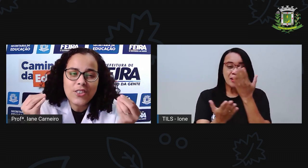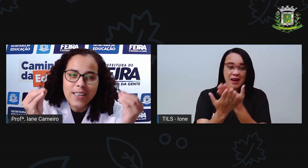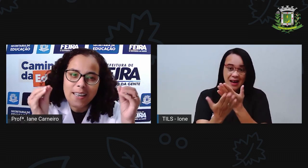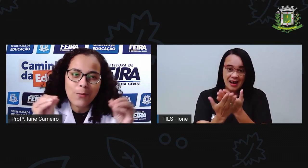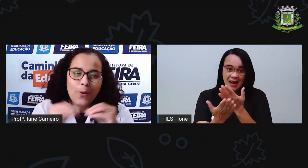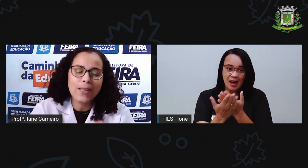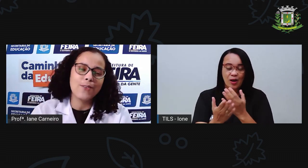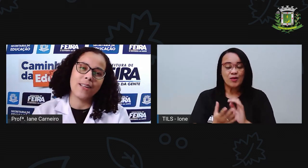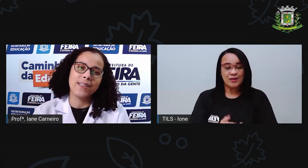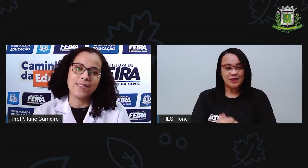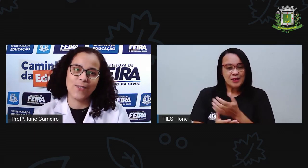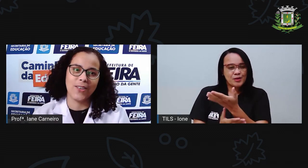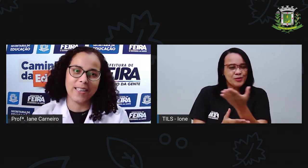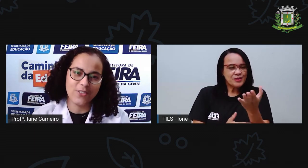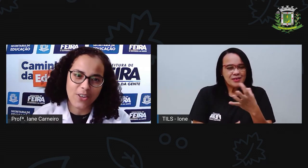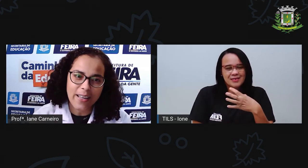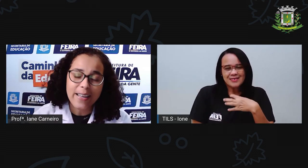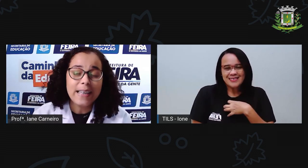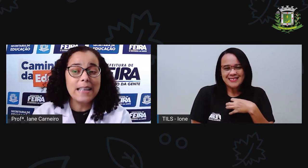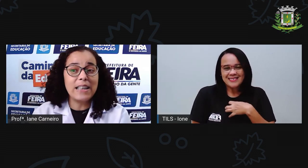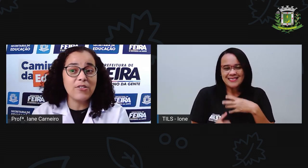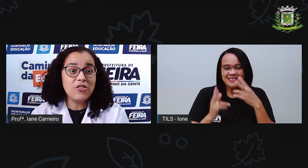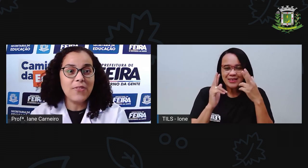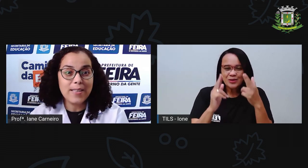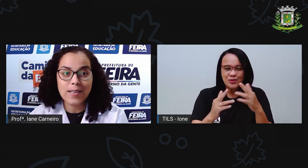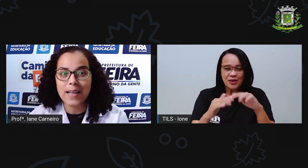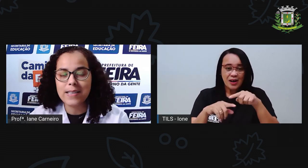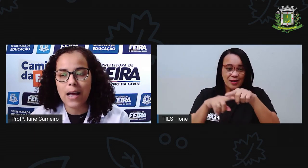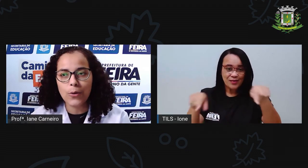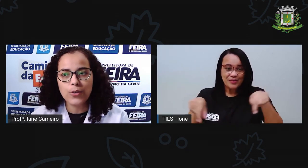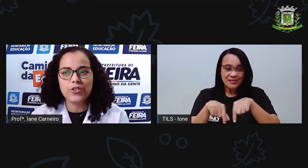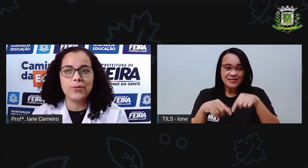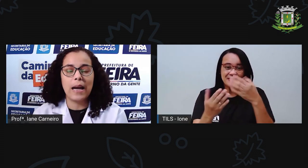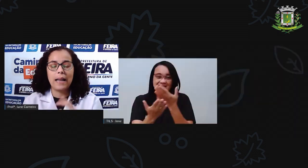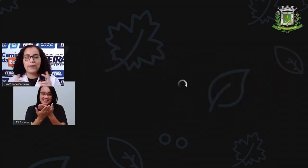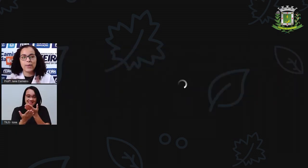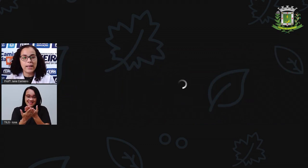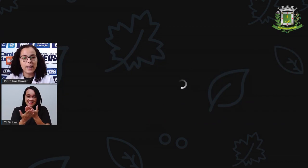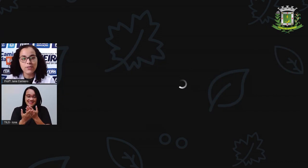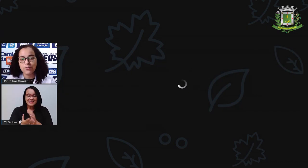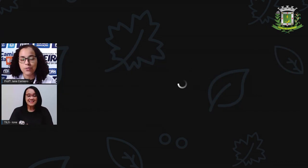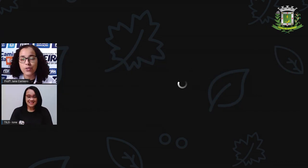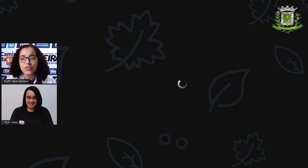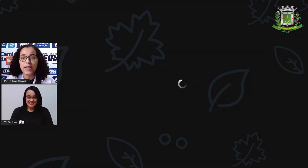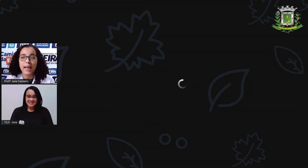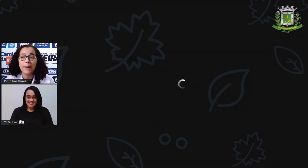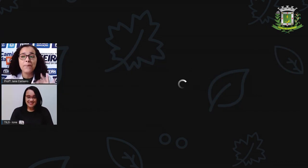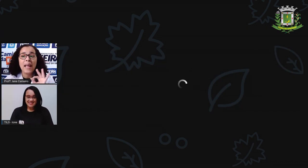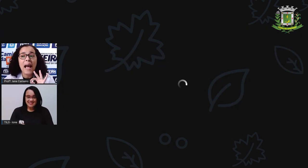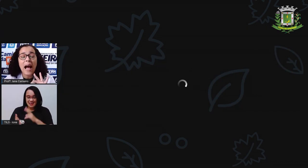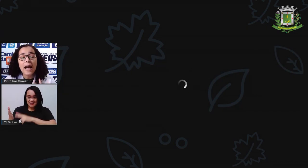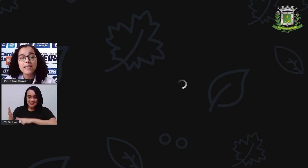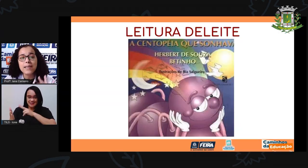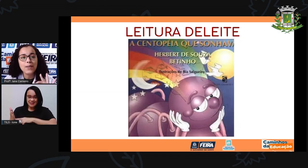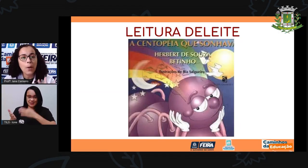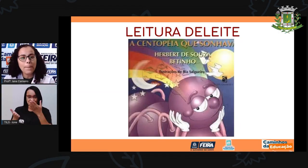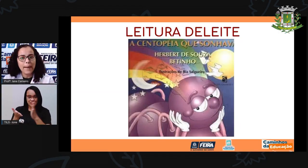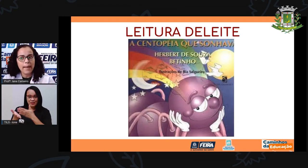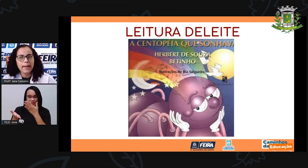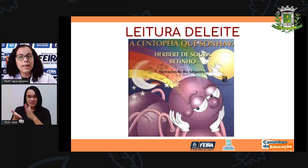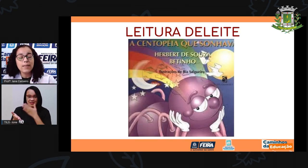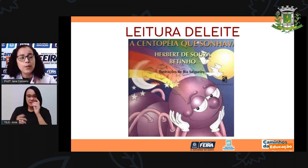sentirem um pouquinho lá na escola, tá joia? Então a gente vai socializar hoje, a leitura de leite de hoje é A